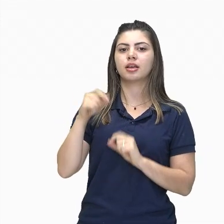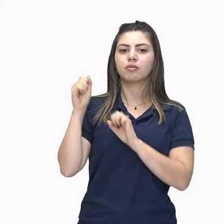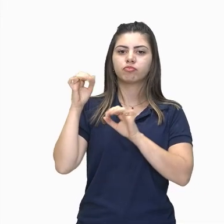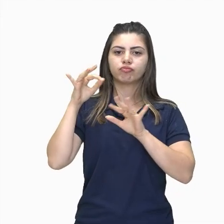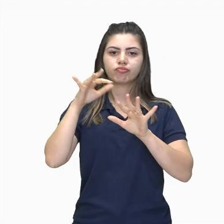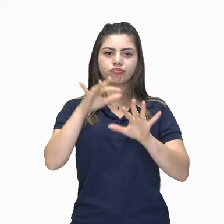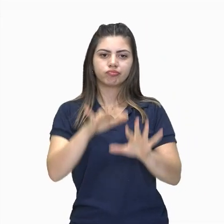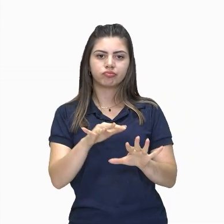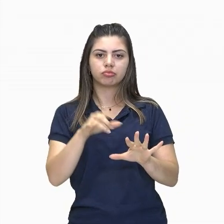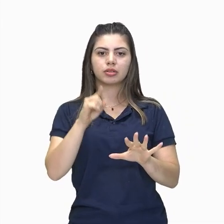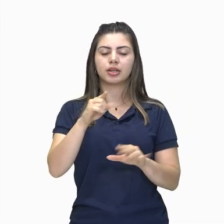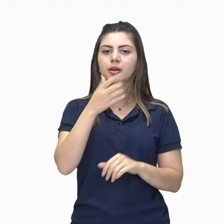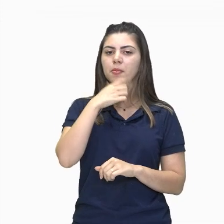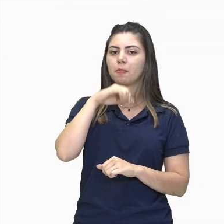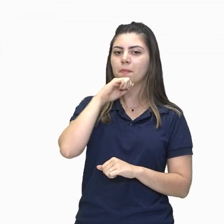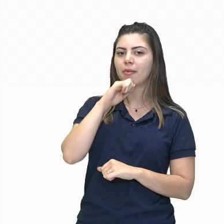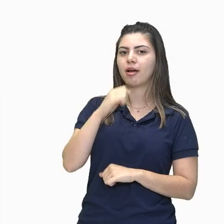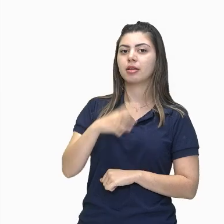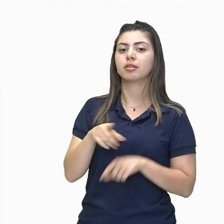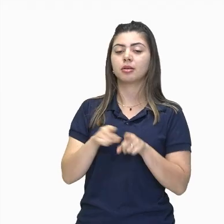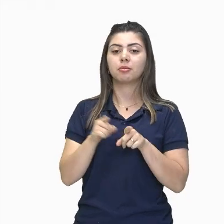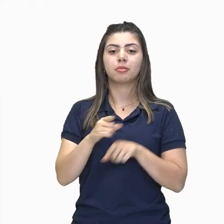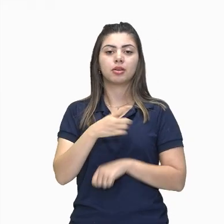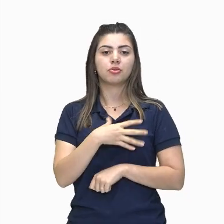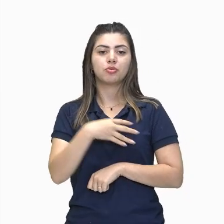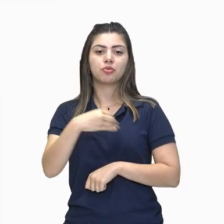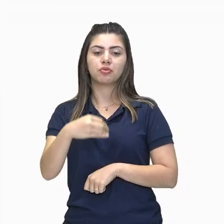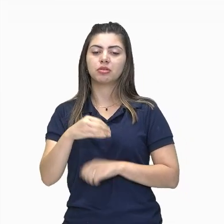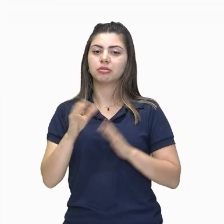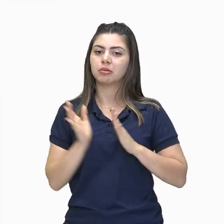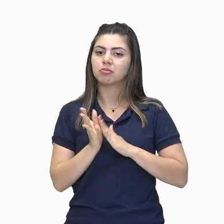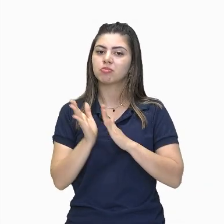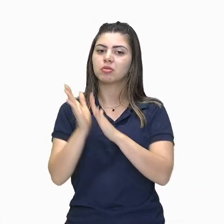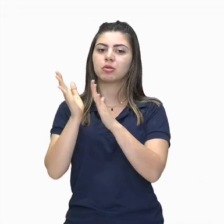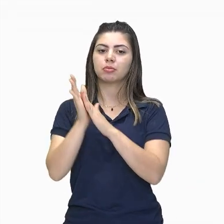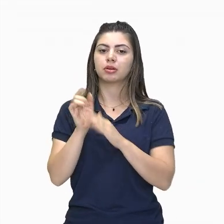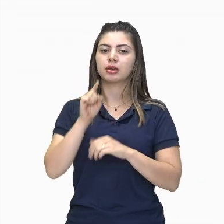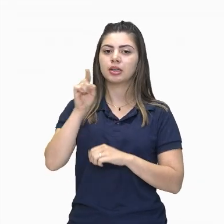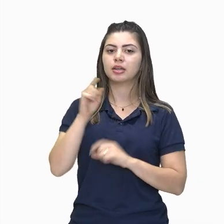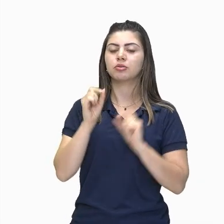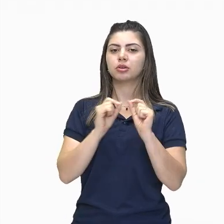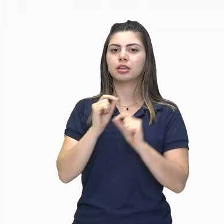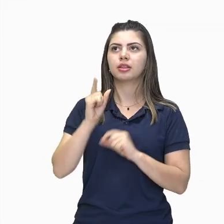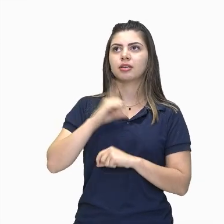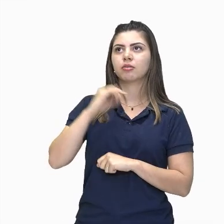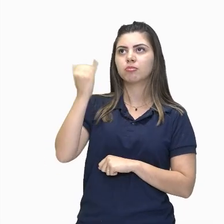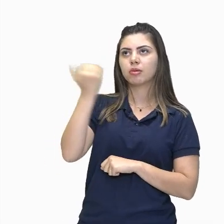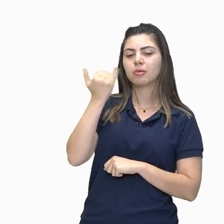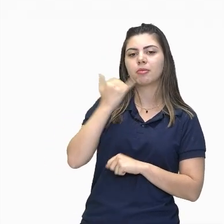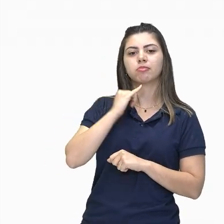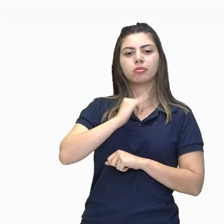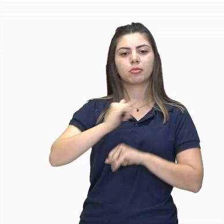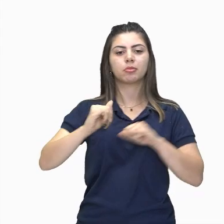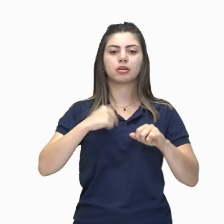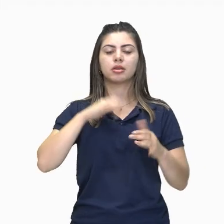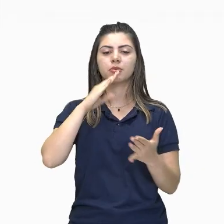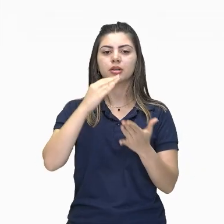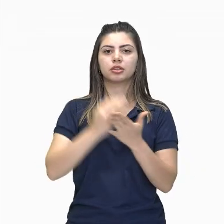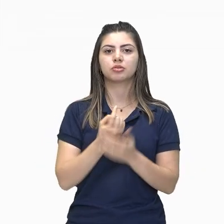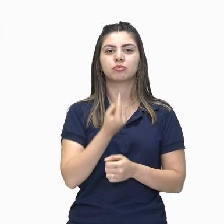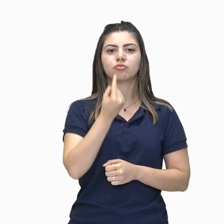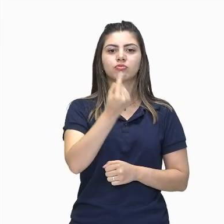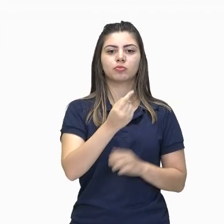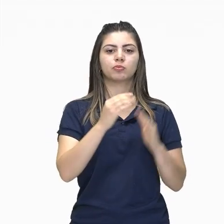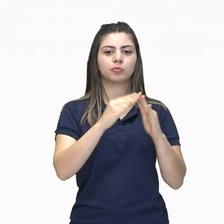Pai e o Filho é adorado e glorificado, ele, o que falou pelos profetas. Creio na Igreja Una,